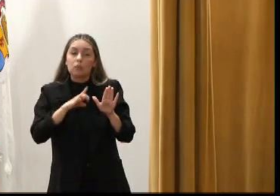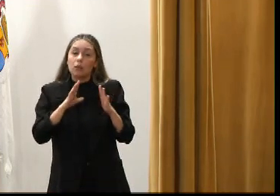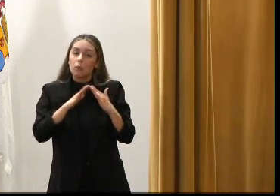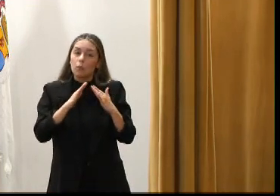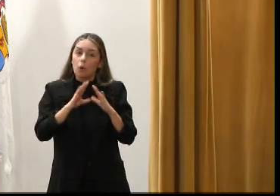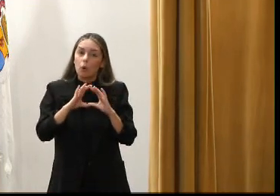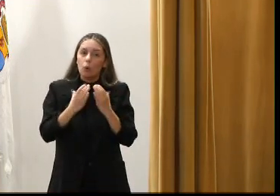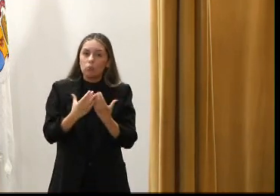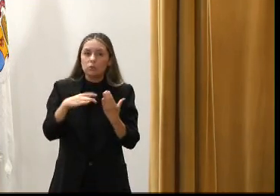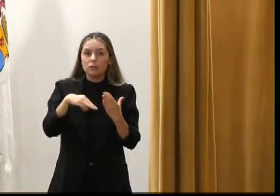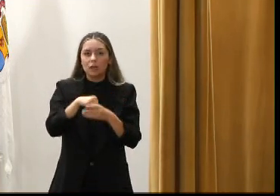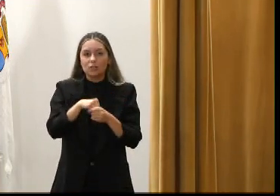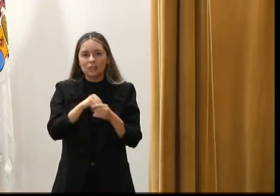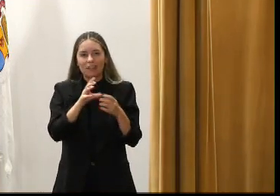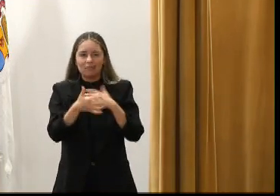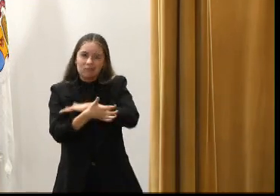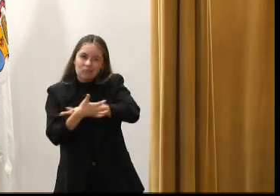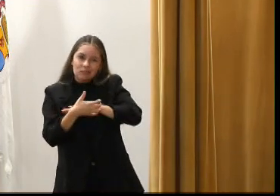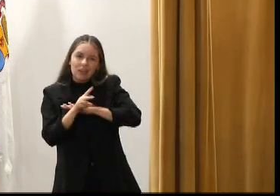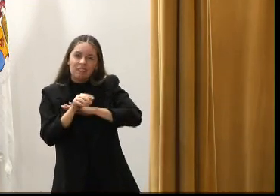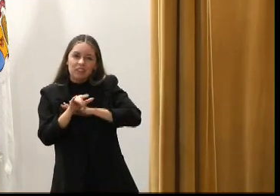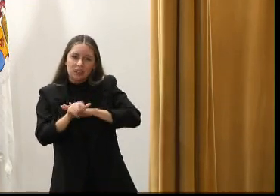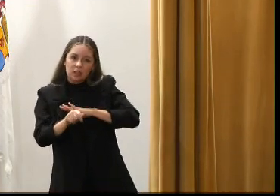aqui numa viela,